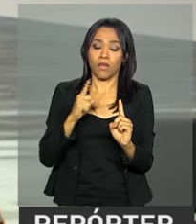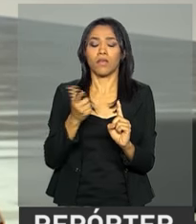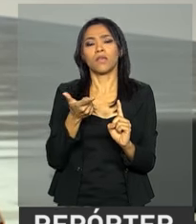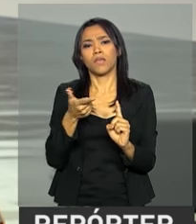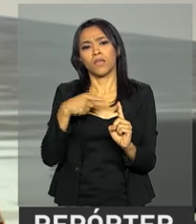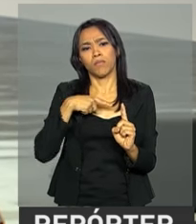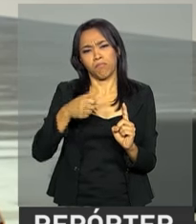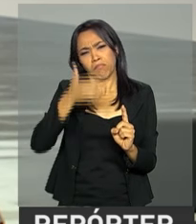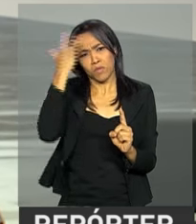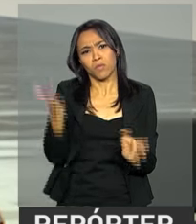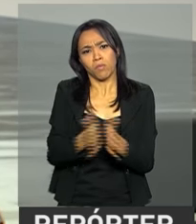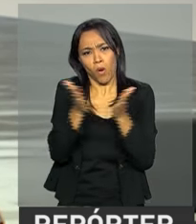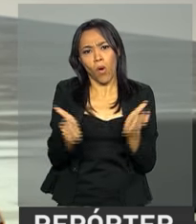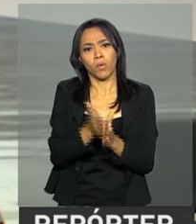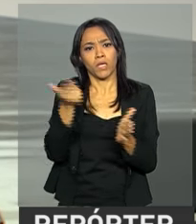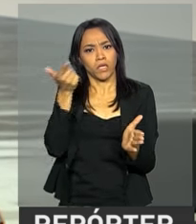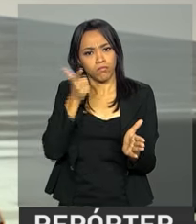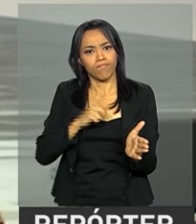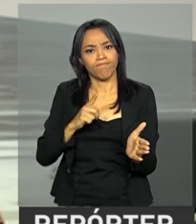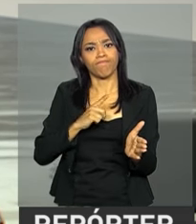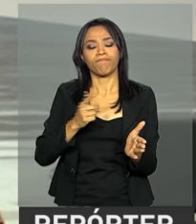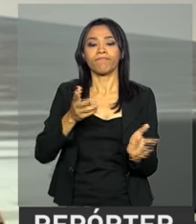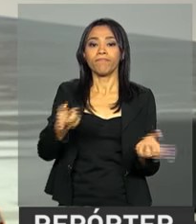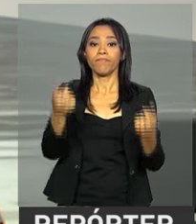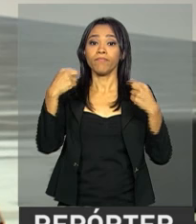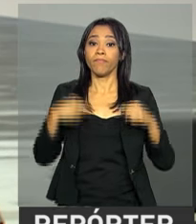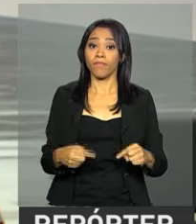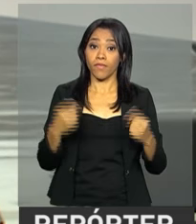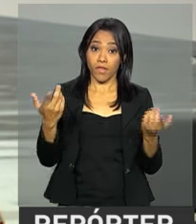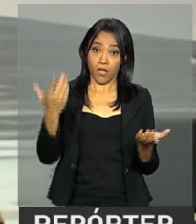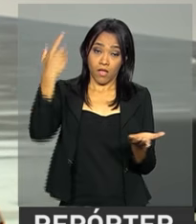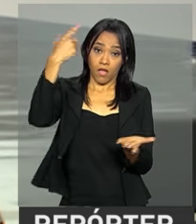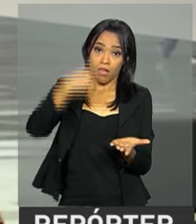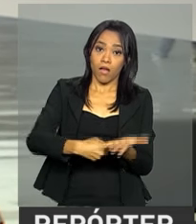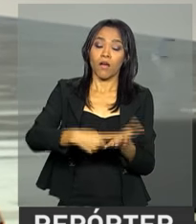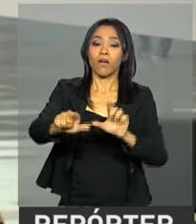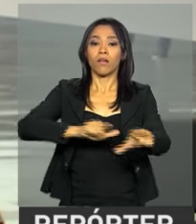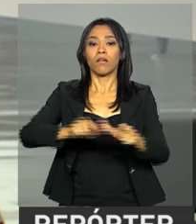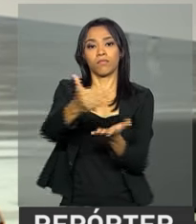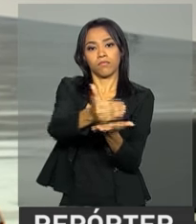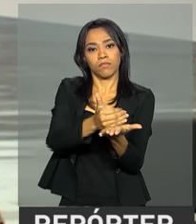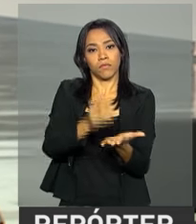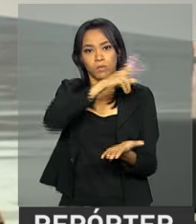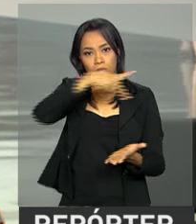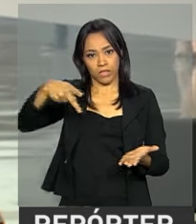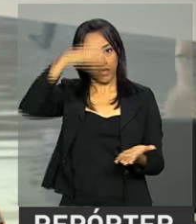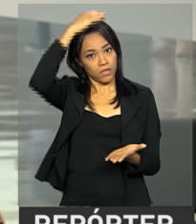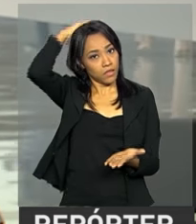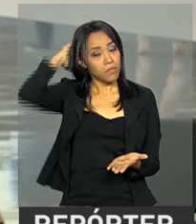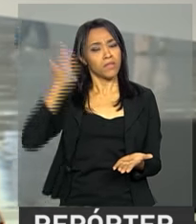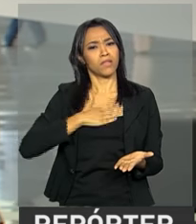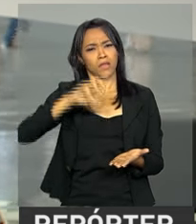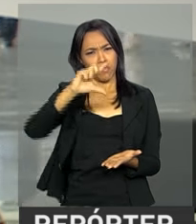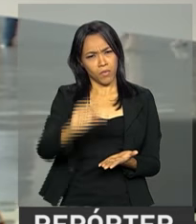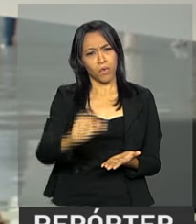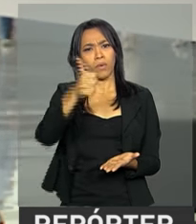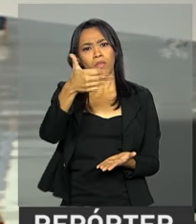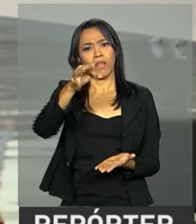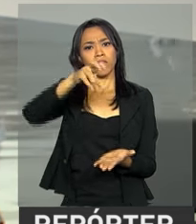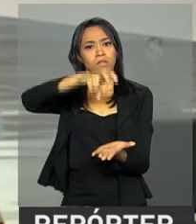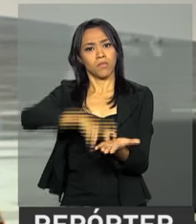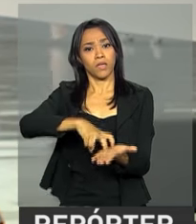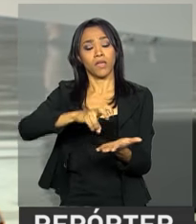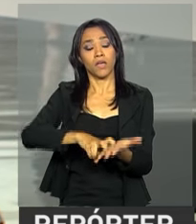consumidores de baixa renda bom falando agora da agenda do presidente Michel tem para essa sexta-feira daqui a pouco agora a partir das 10 horas da manhã o